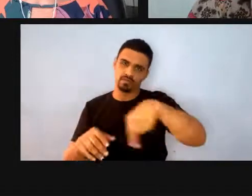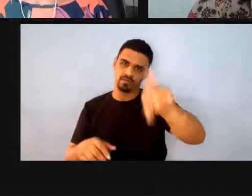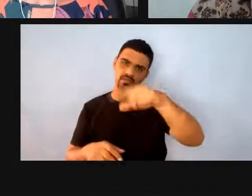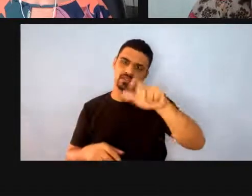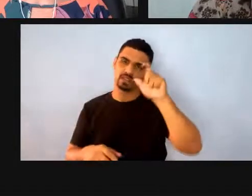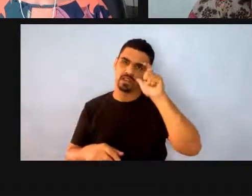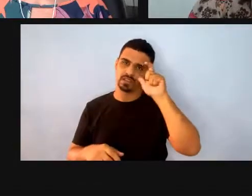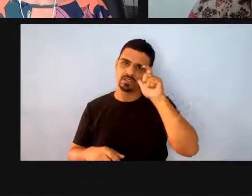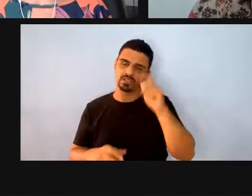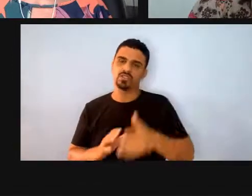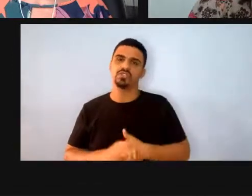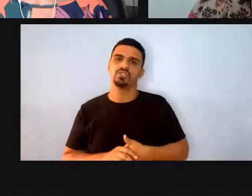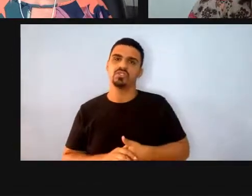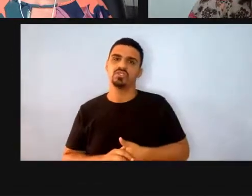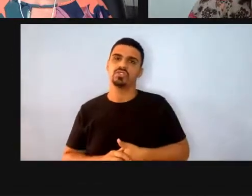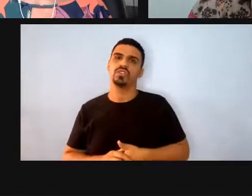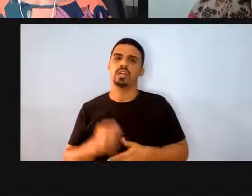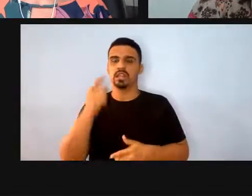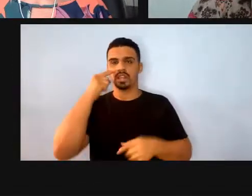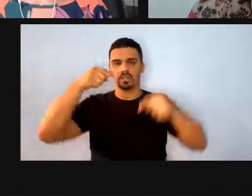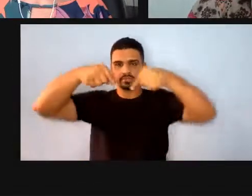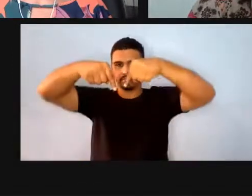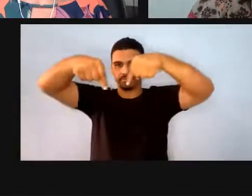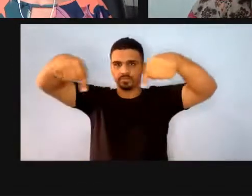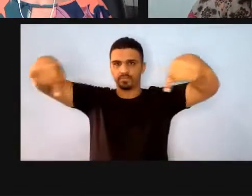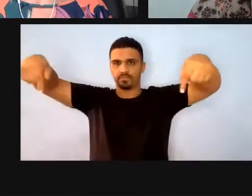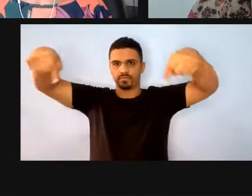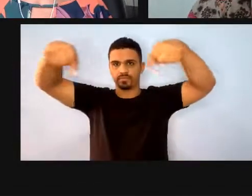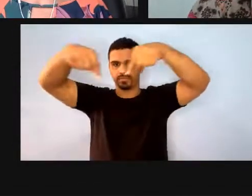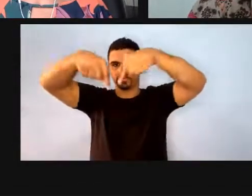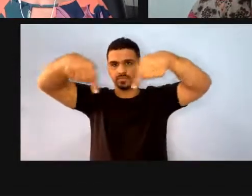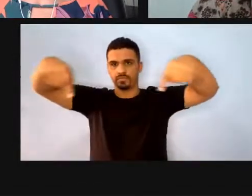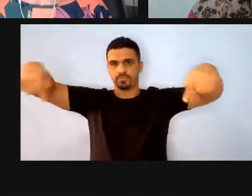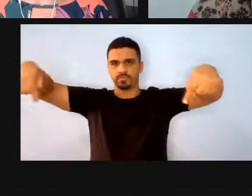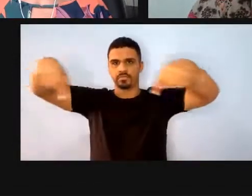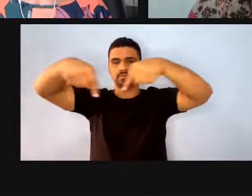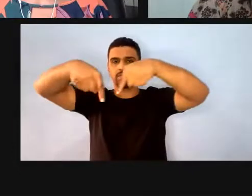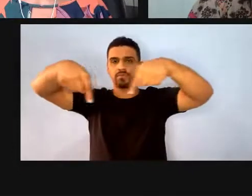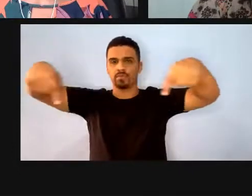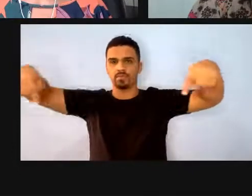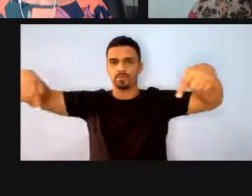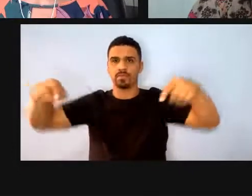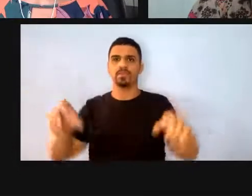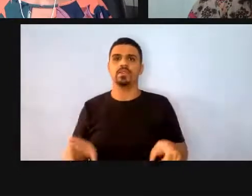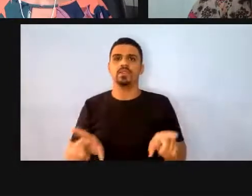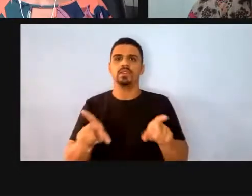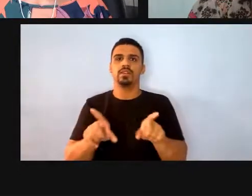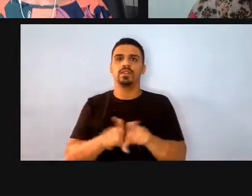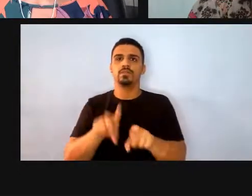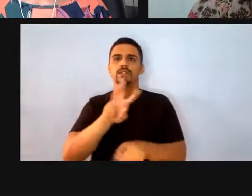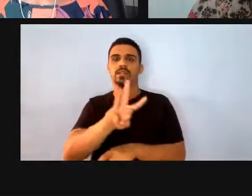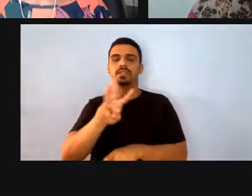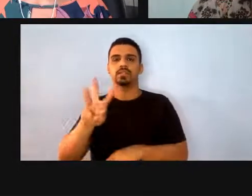está aí na tela o endereço dele, e fazer um comercial paralelo aqui, também no site